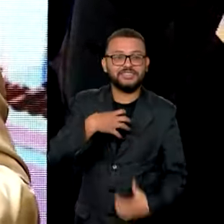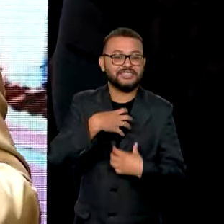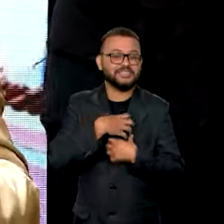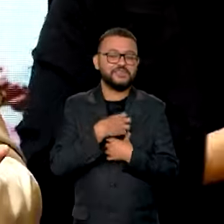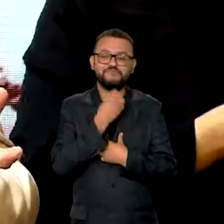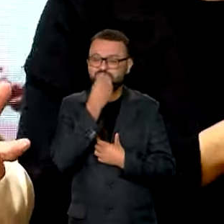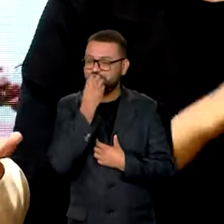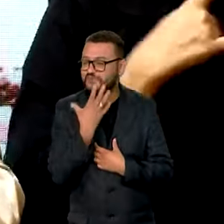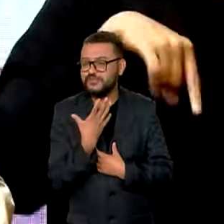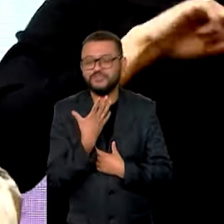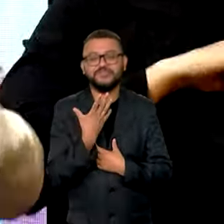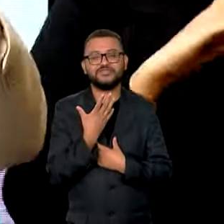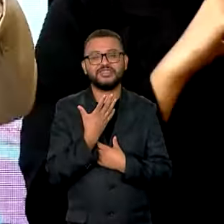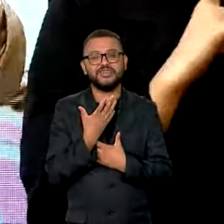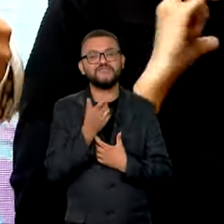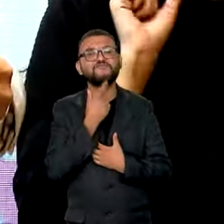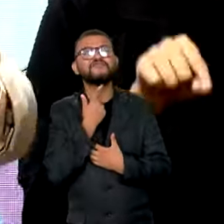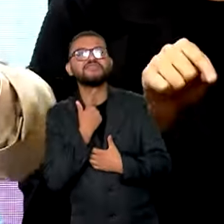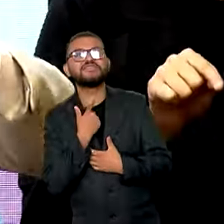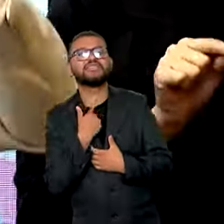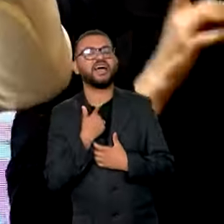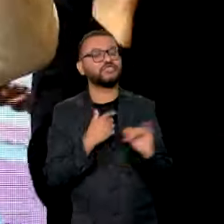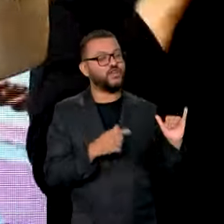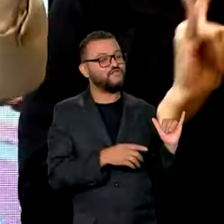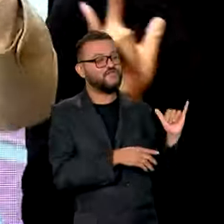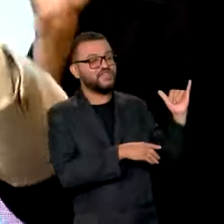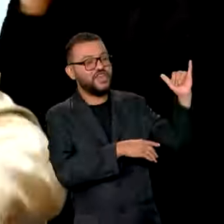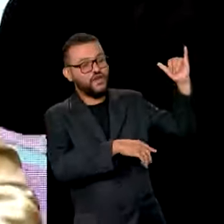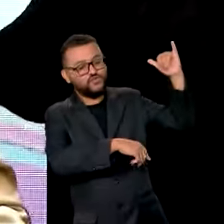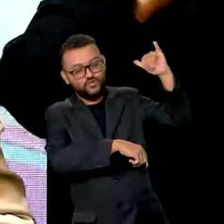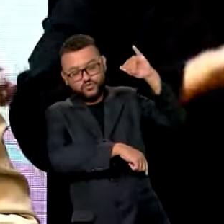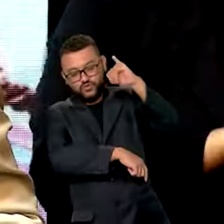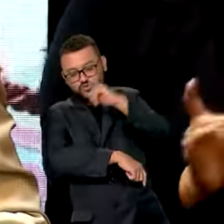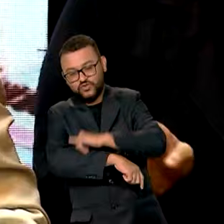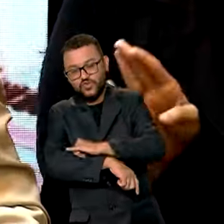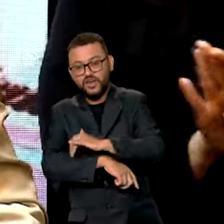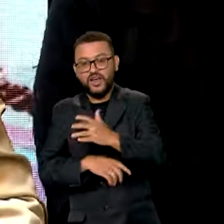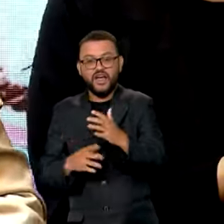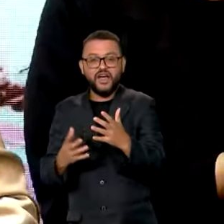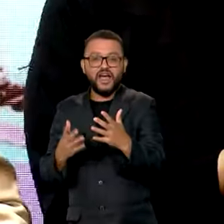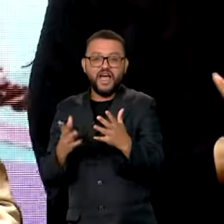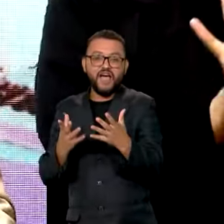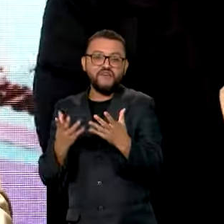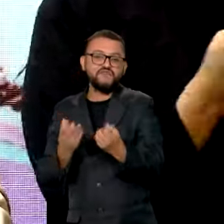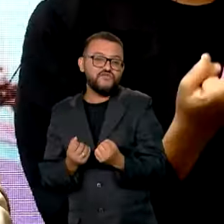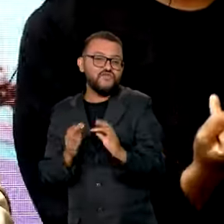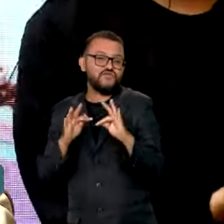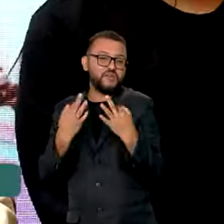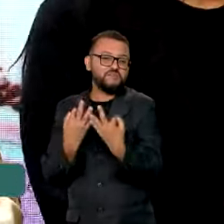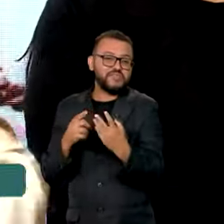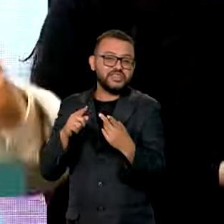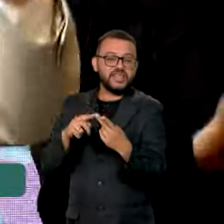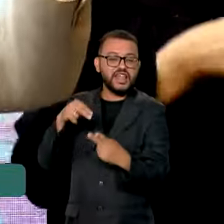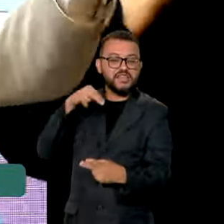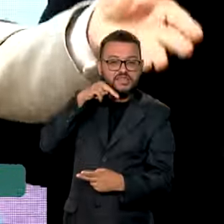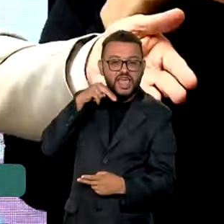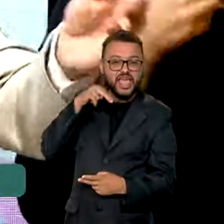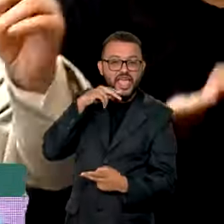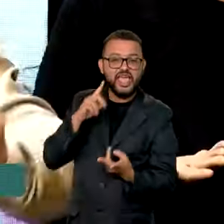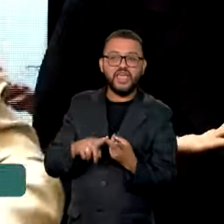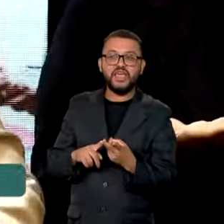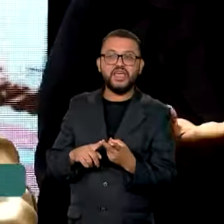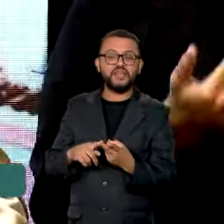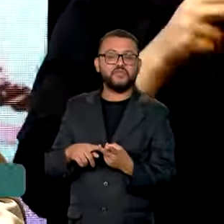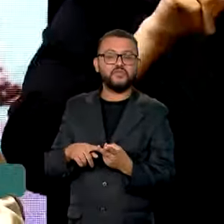aqui tenhamos, de pegar uma aeronave, de chegar em algum lugar e ser recebido pela sua família, pelos seus netos, pelos